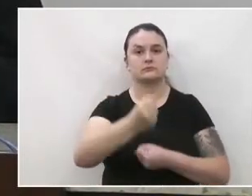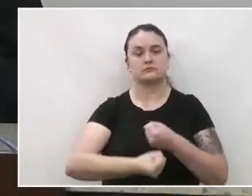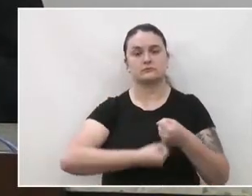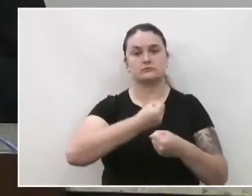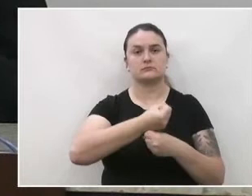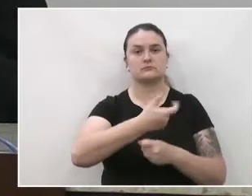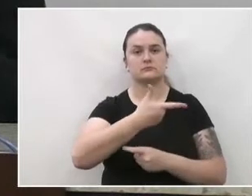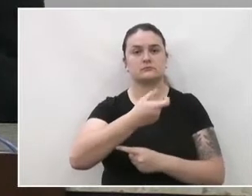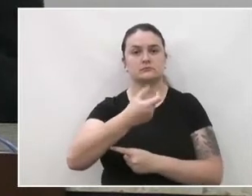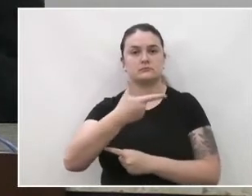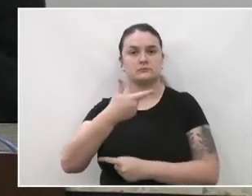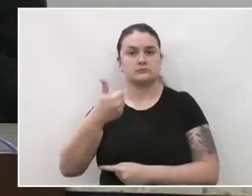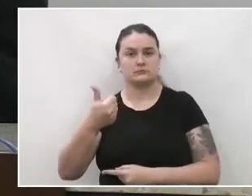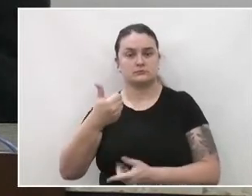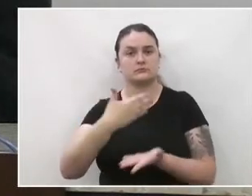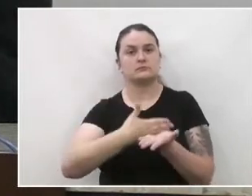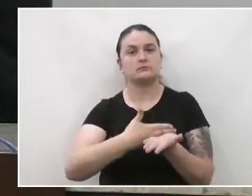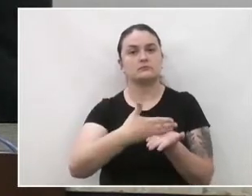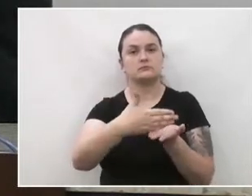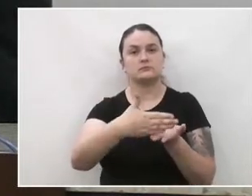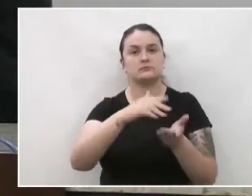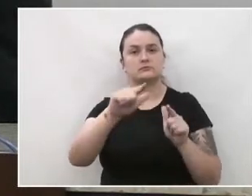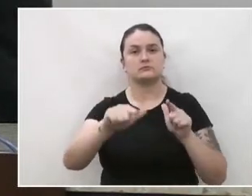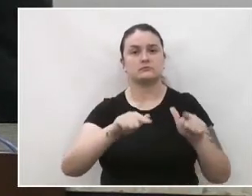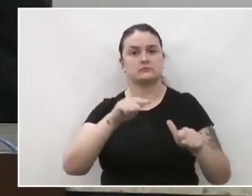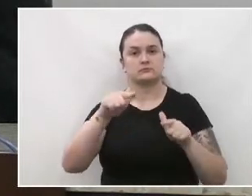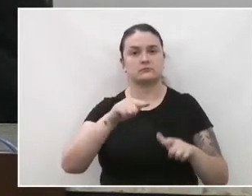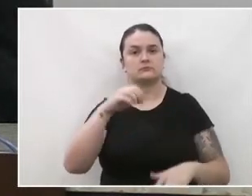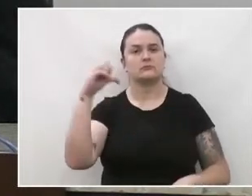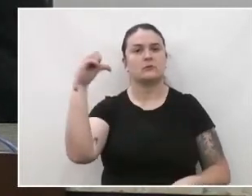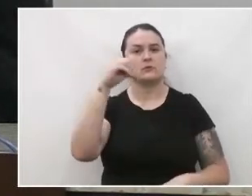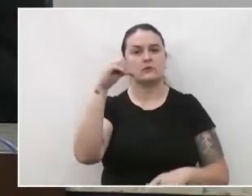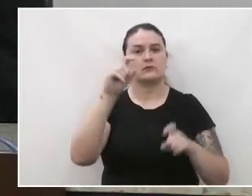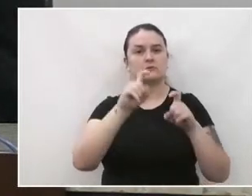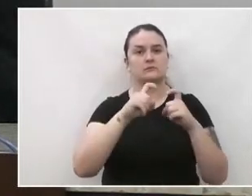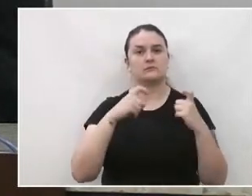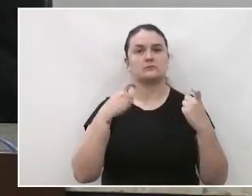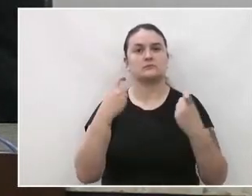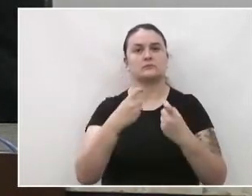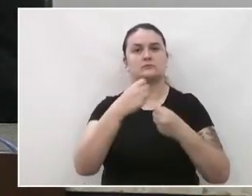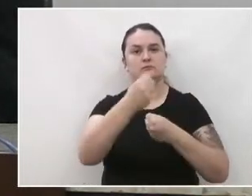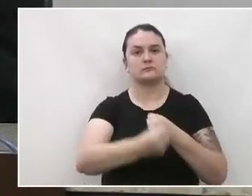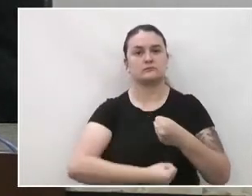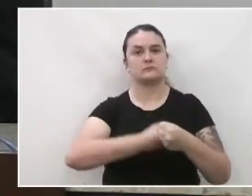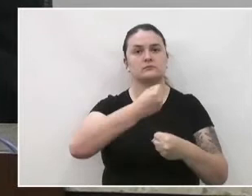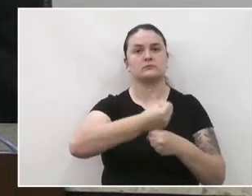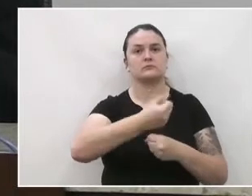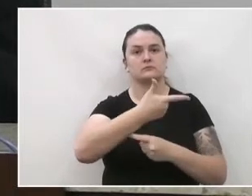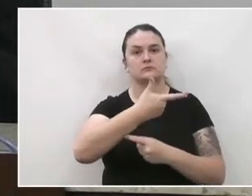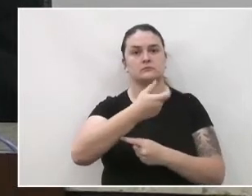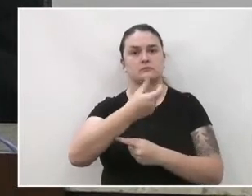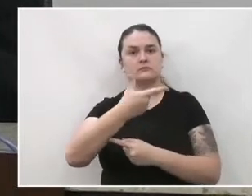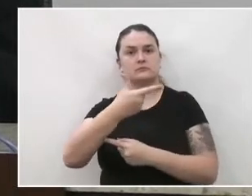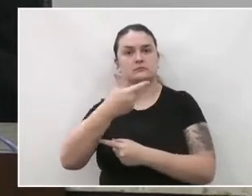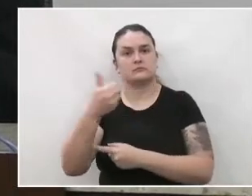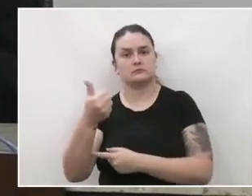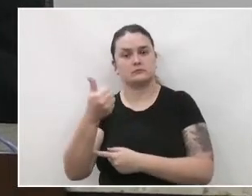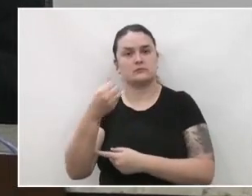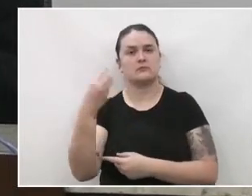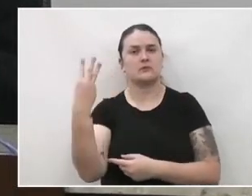2021. Declaro abertos os trabalhos da 9ª reunião ordinária do exercício de 2021